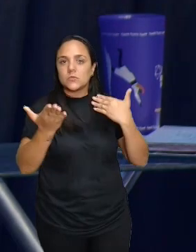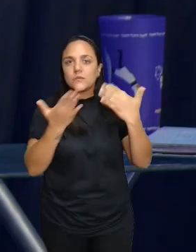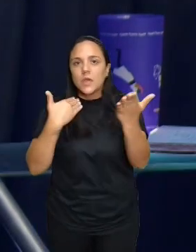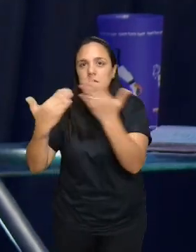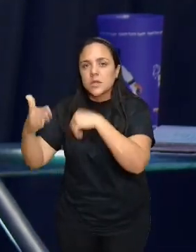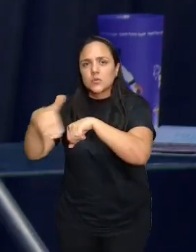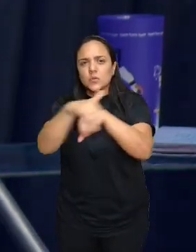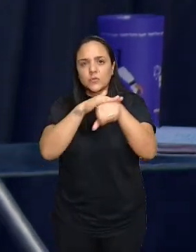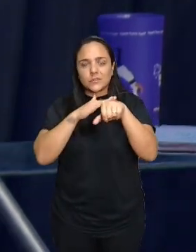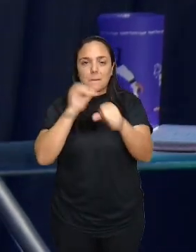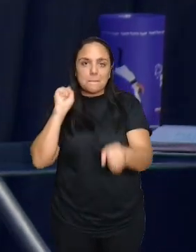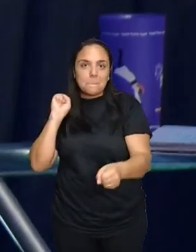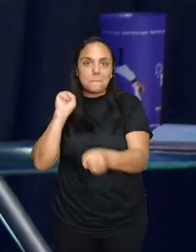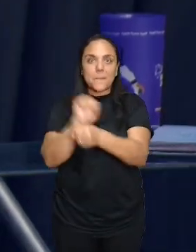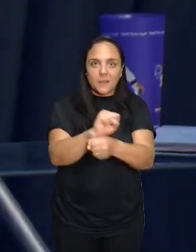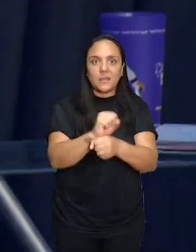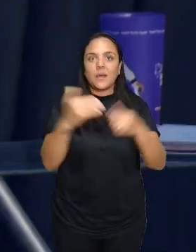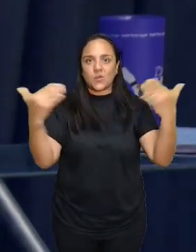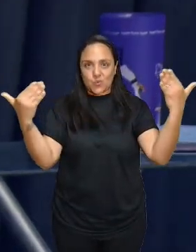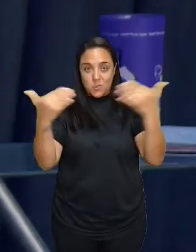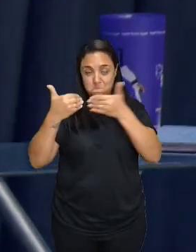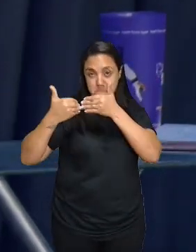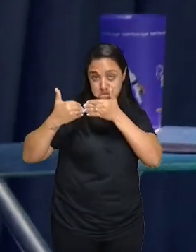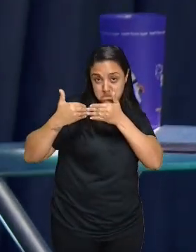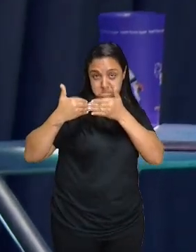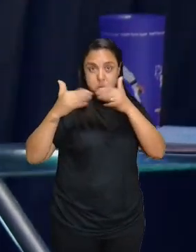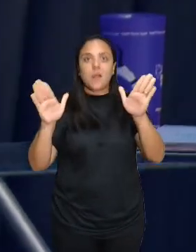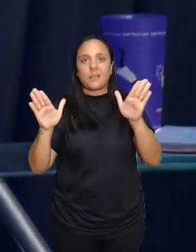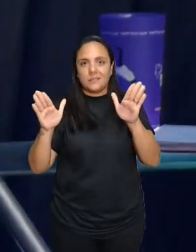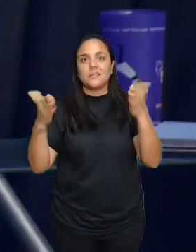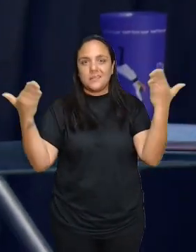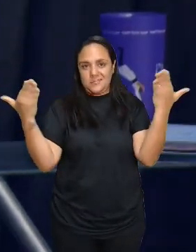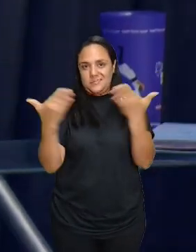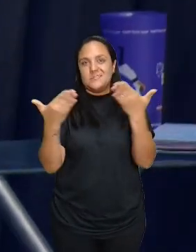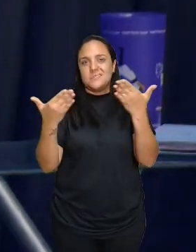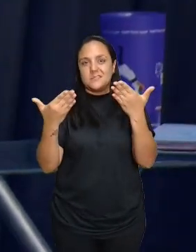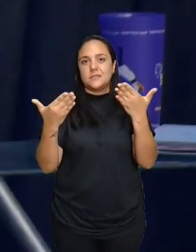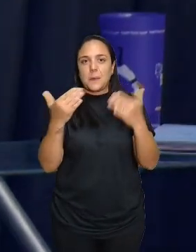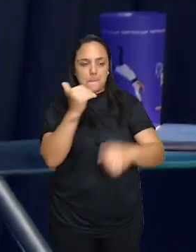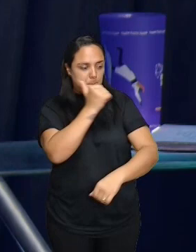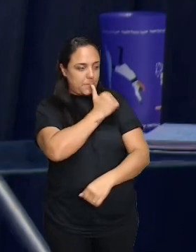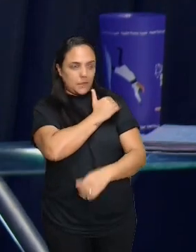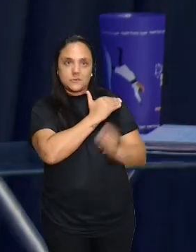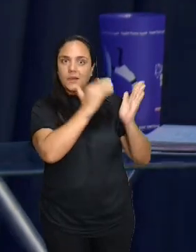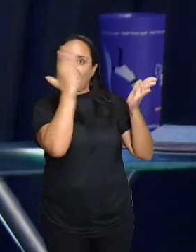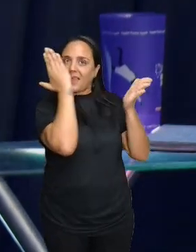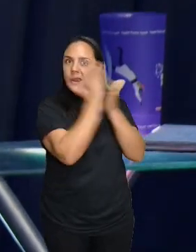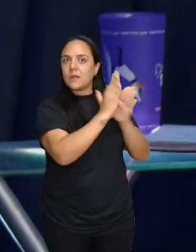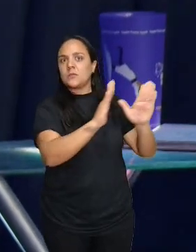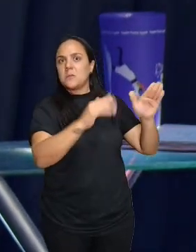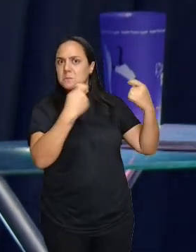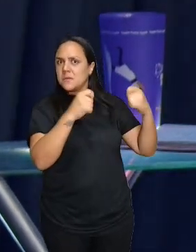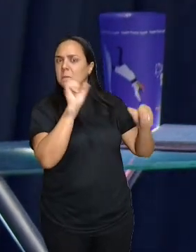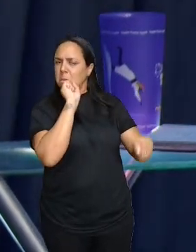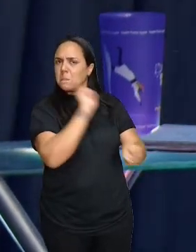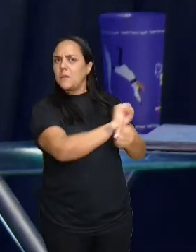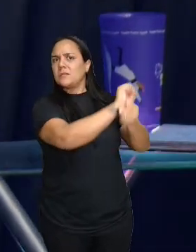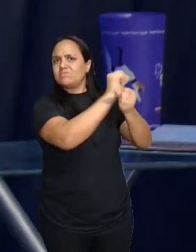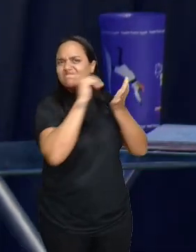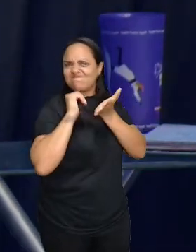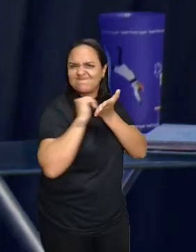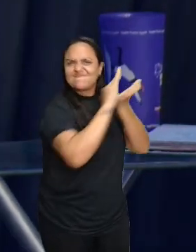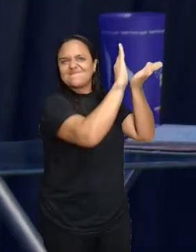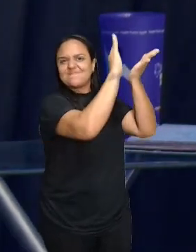quebrar um pouco desse estigma, desse preconceito que tem que realmente ser eliminado. A gente tem que